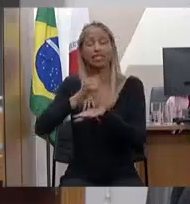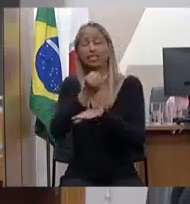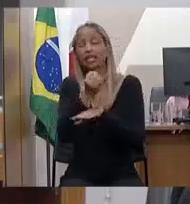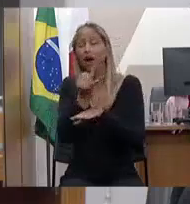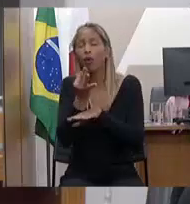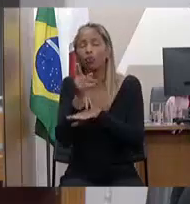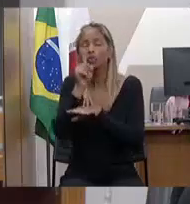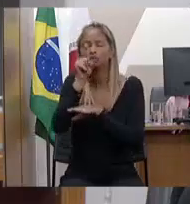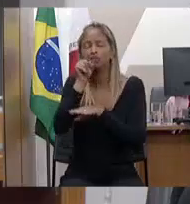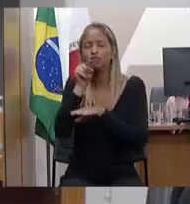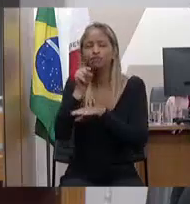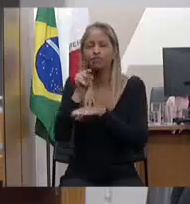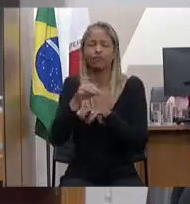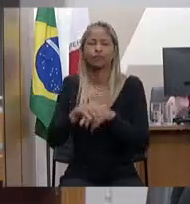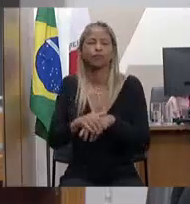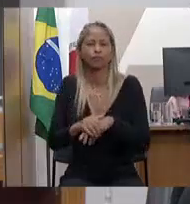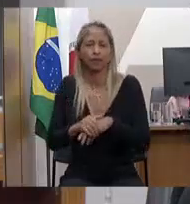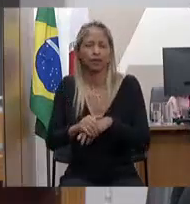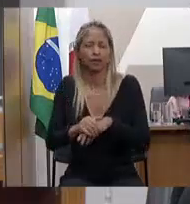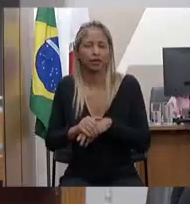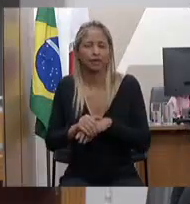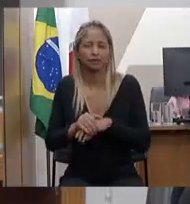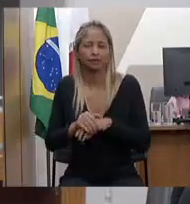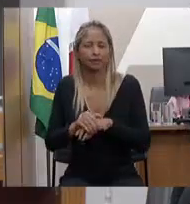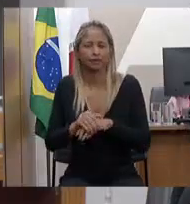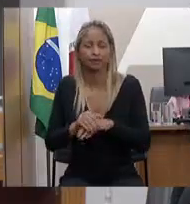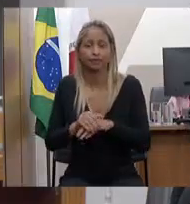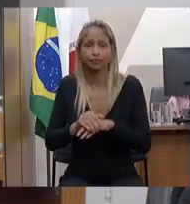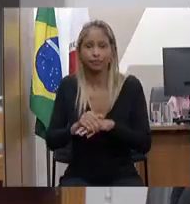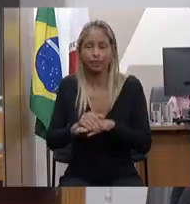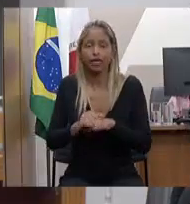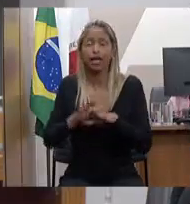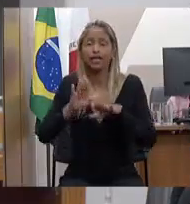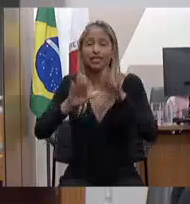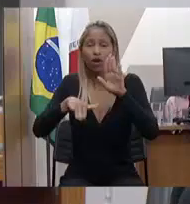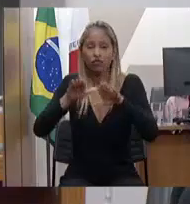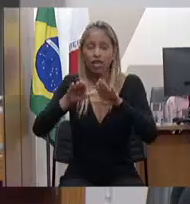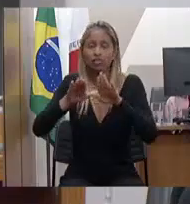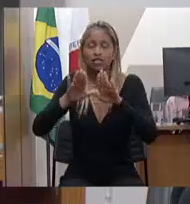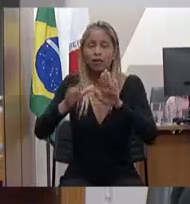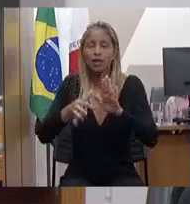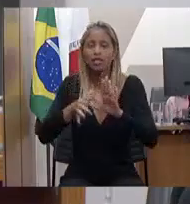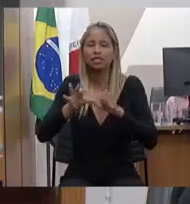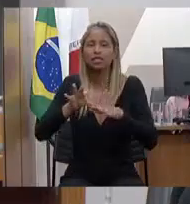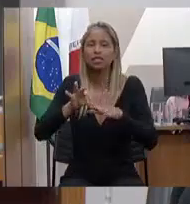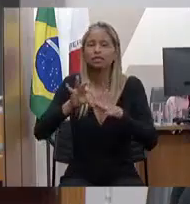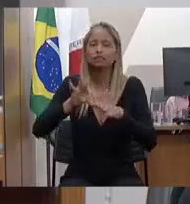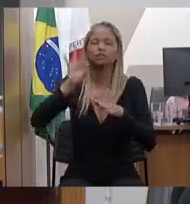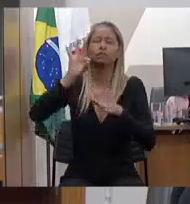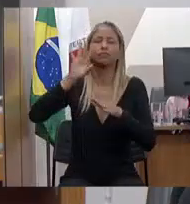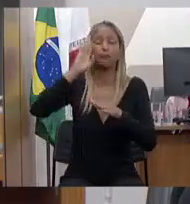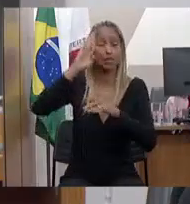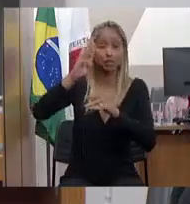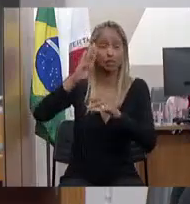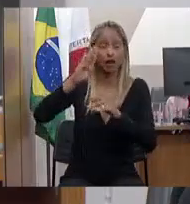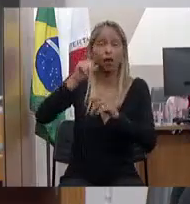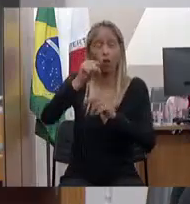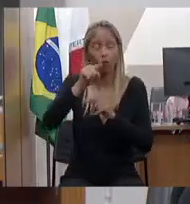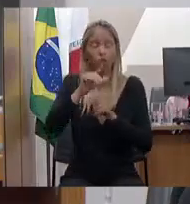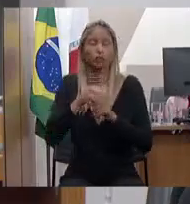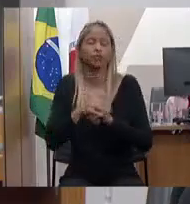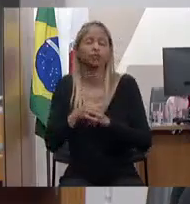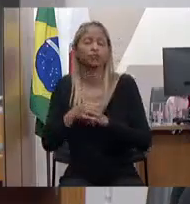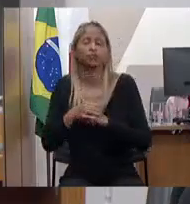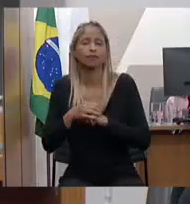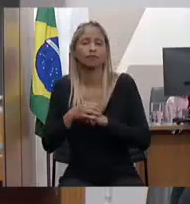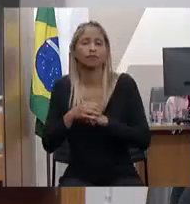que são de grande talvez destaque no enfrentamento um deles é a questão da